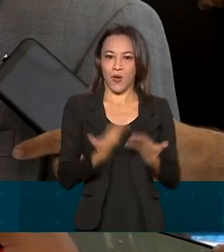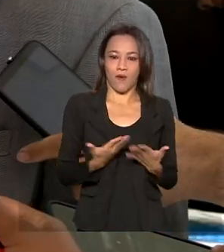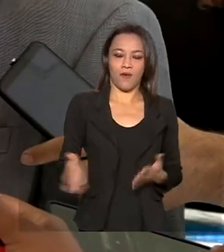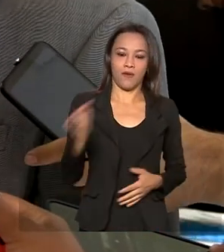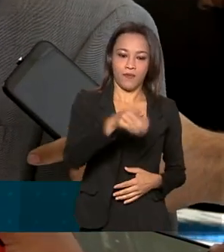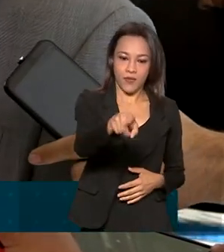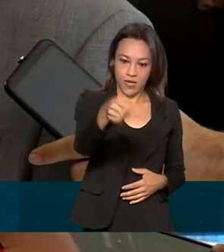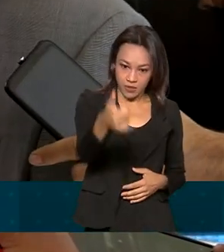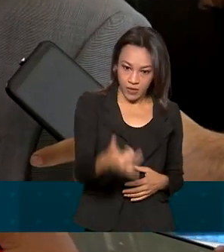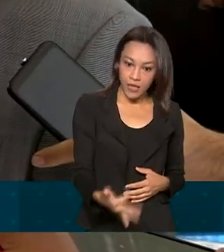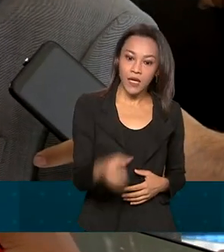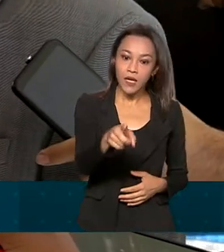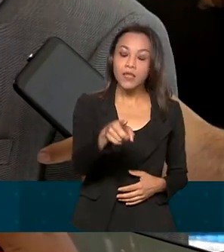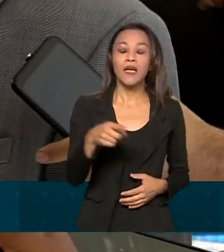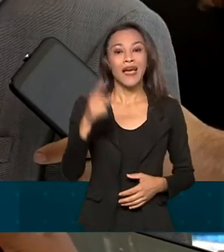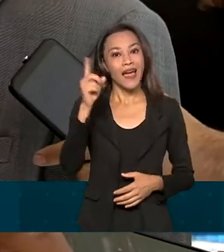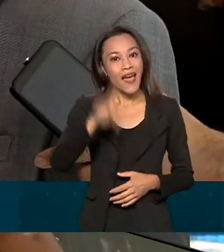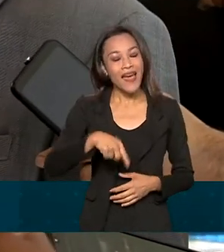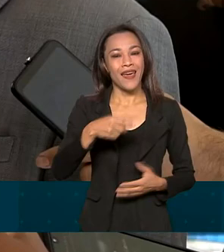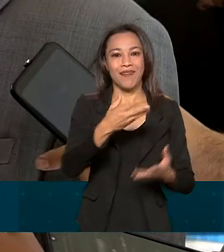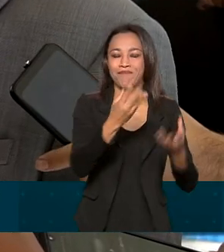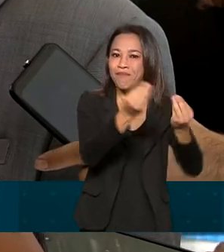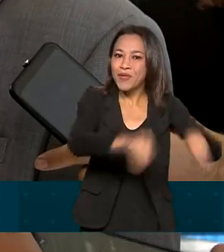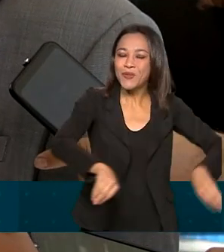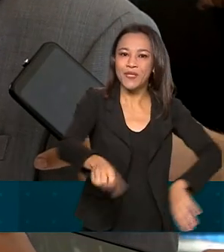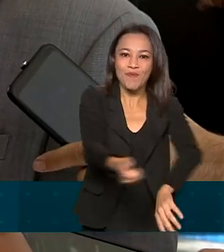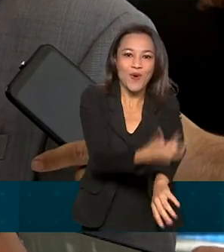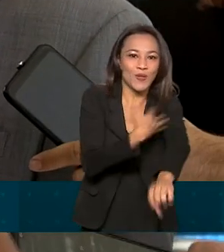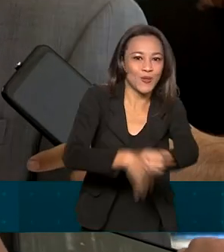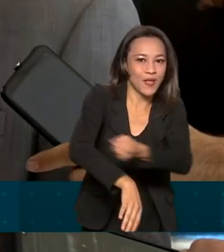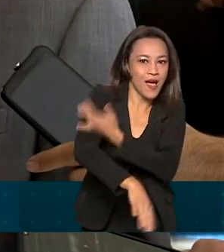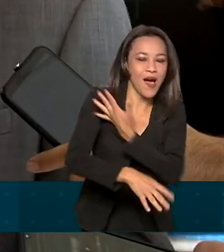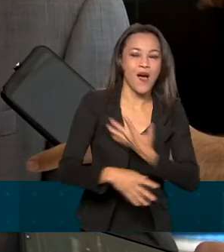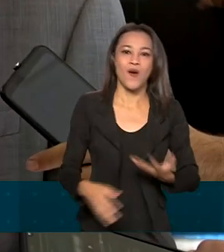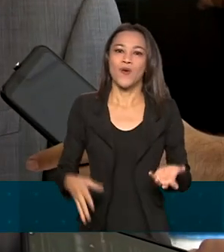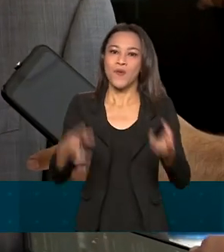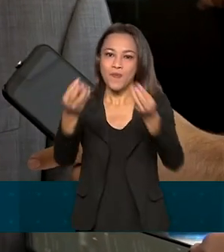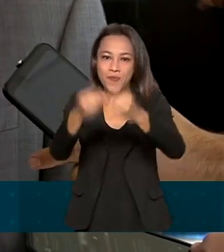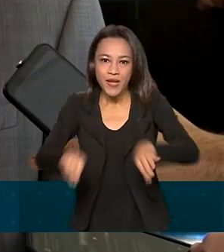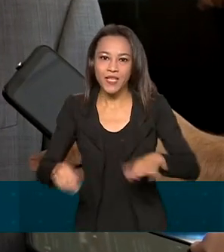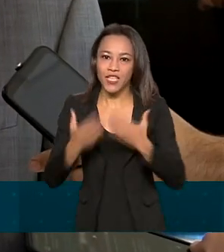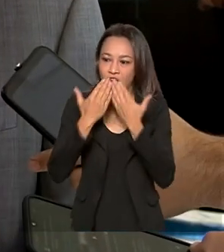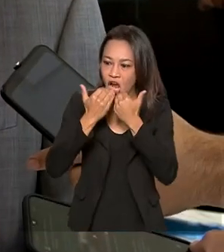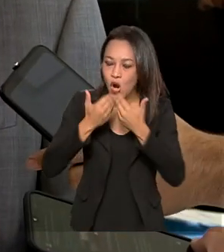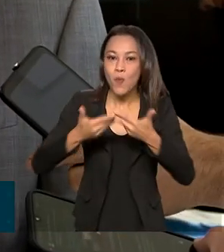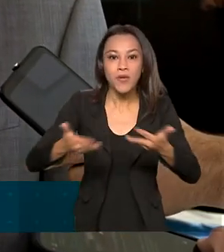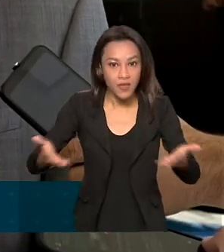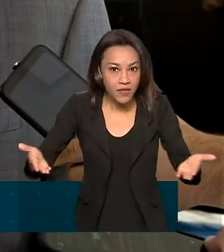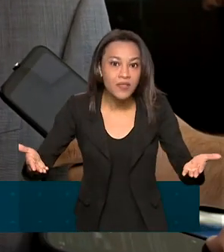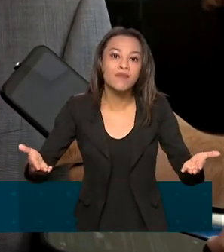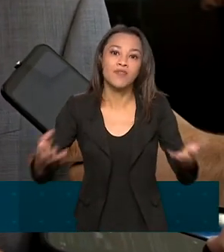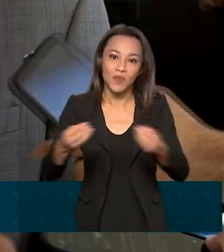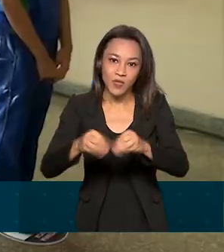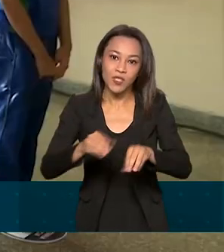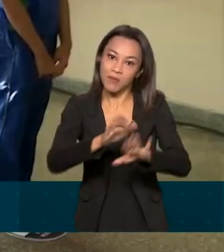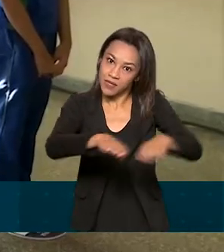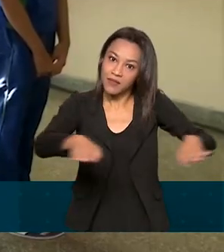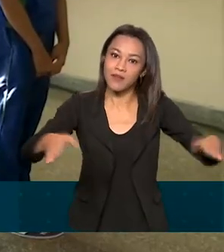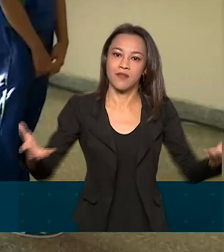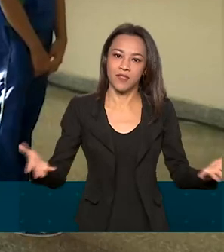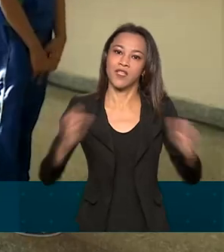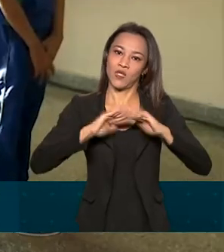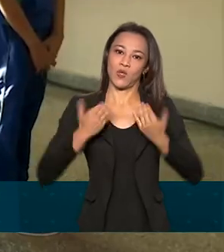acadêmica, a perda é emocional, a perda pode ser considerada até nutricional para muitas crianças de escolas públicas.